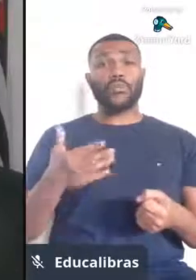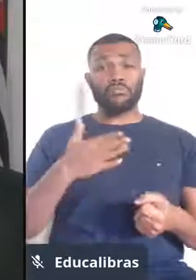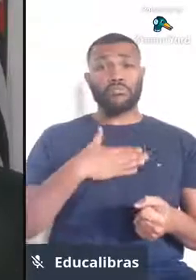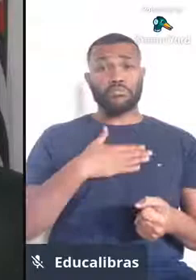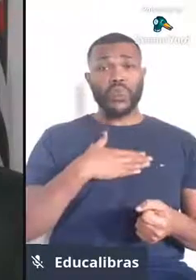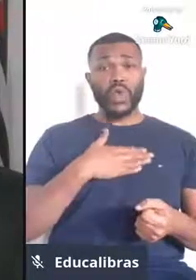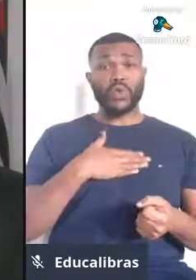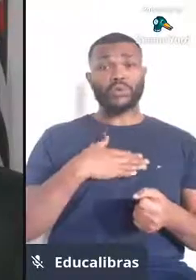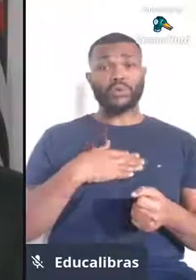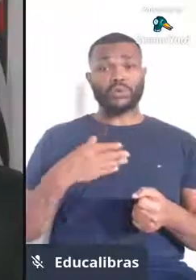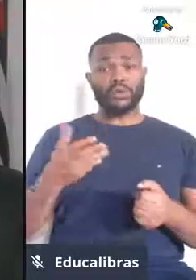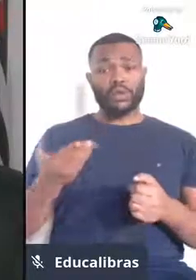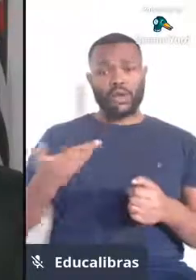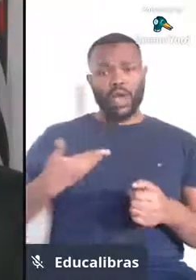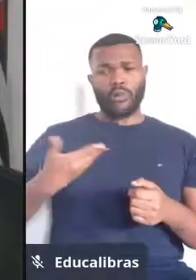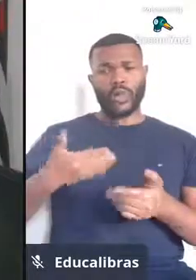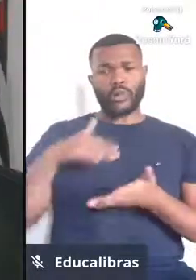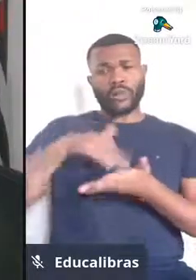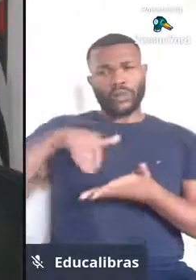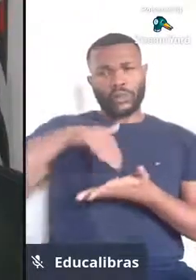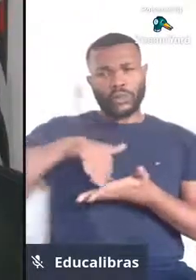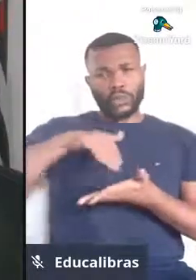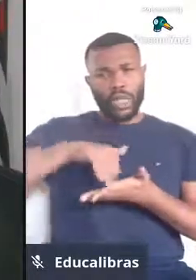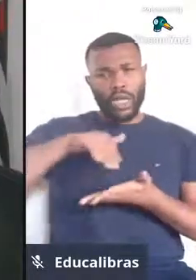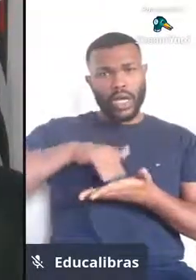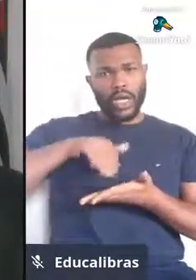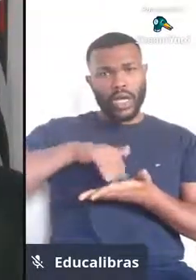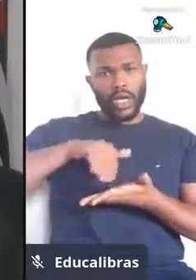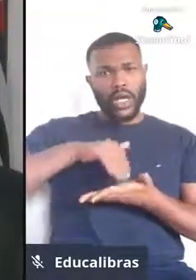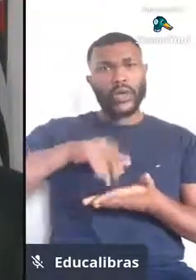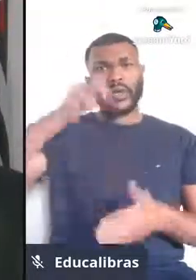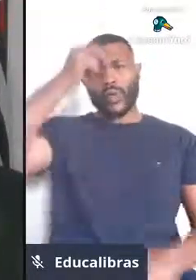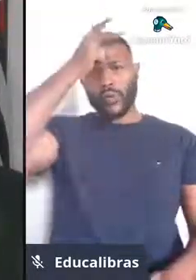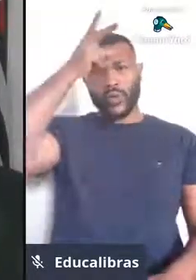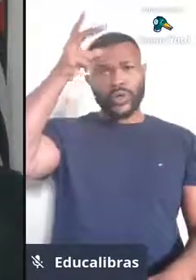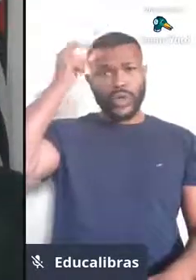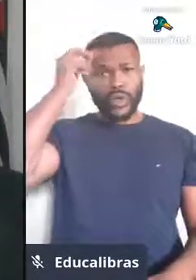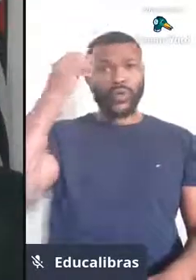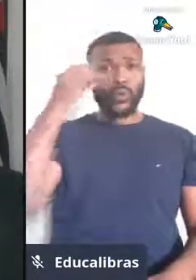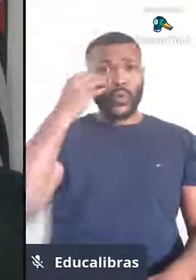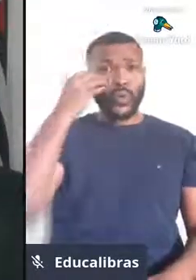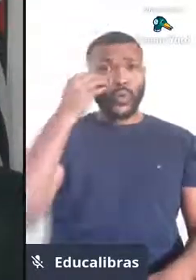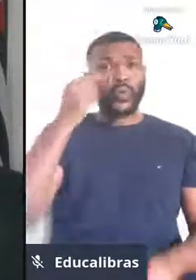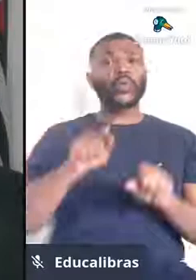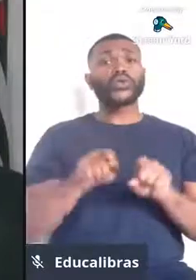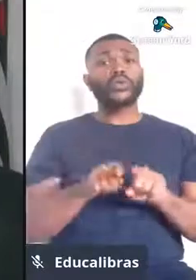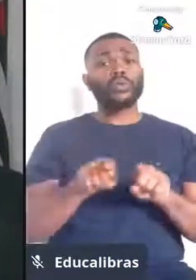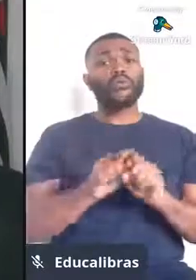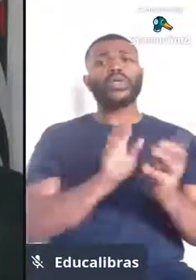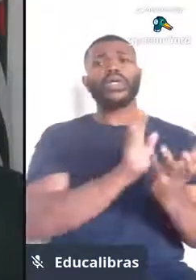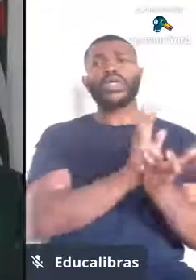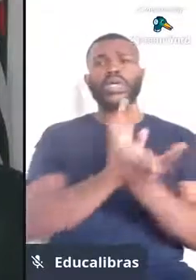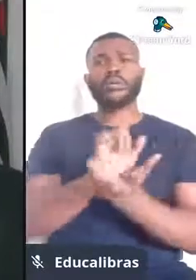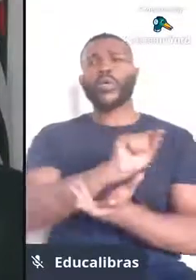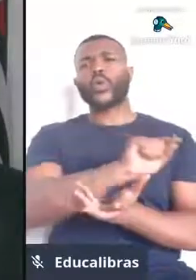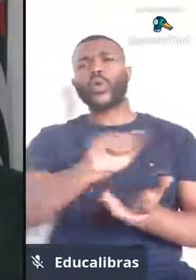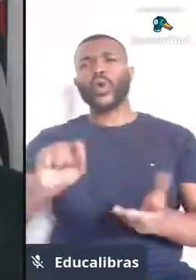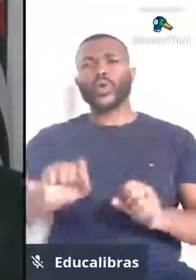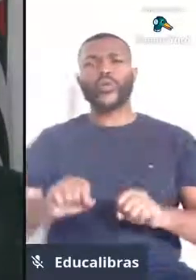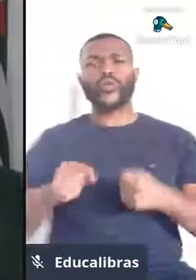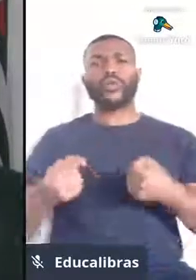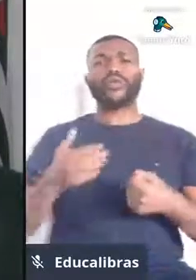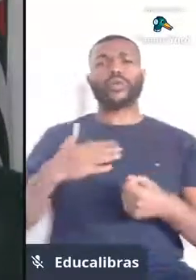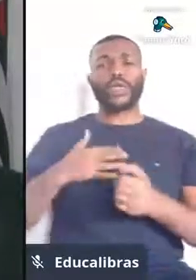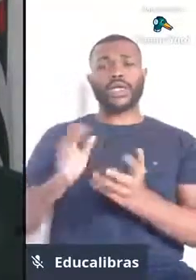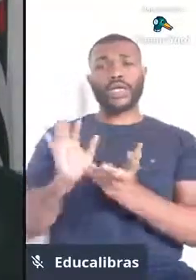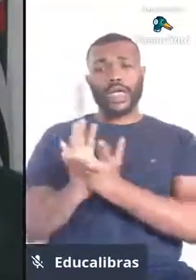pares secretários, né? O prefeito, mas todas as equipes que têm se engajado. A minha equipe aqui de Relações